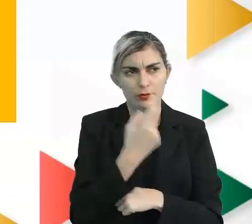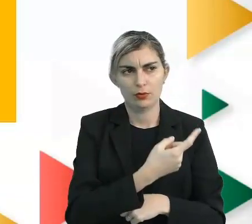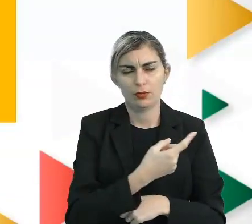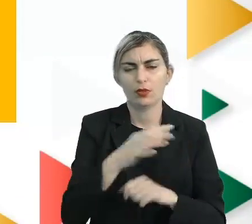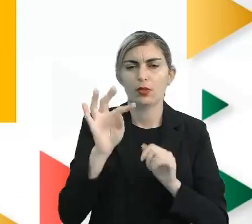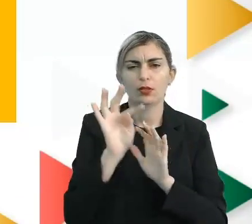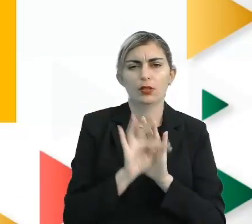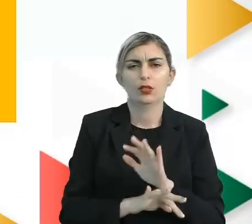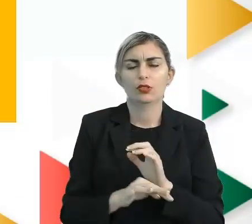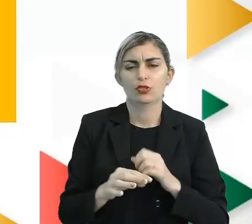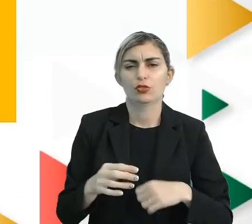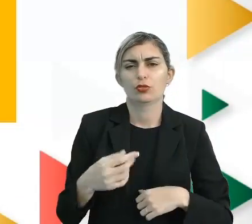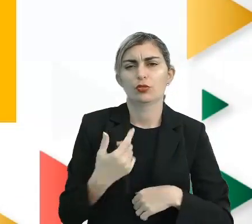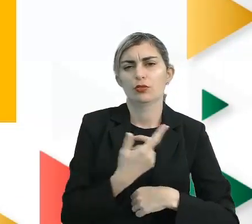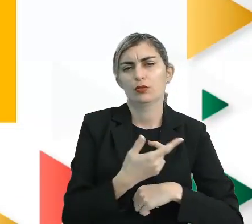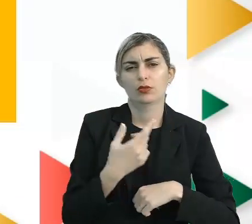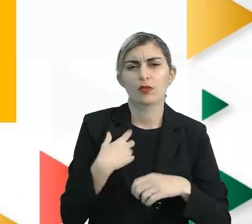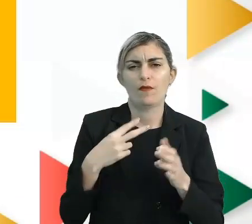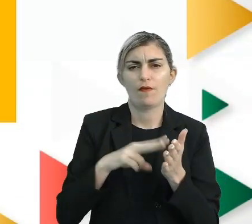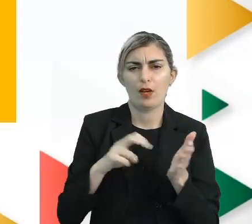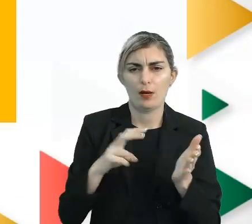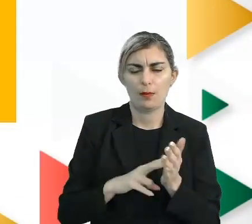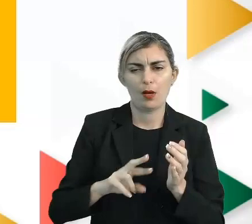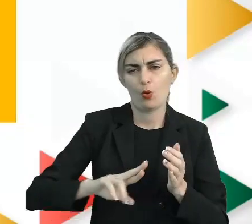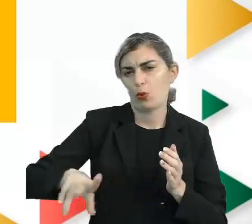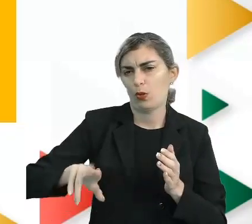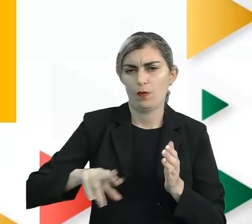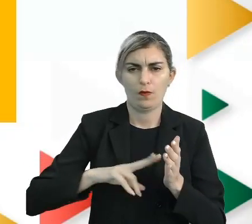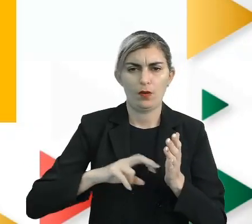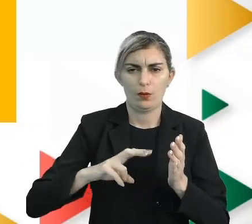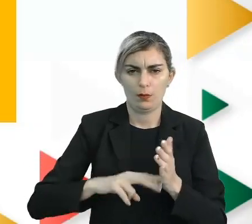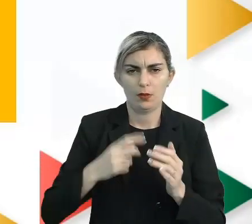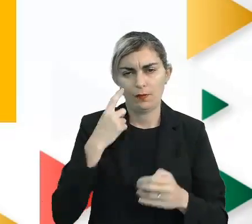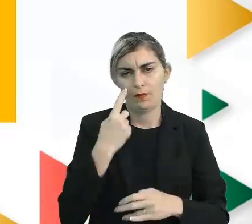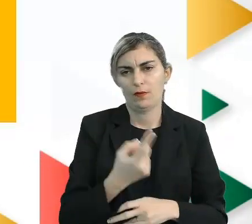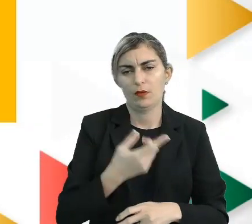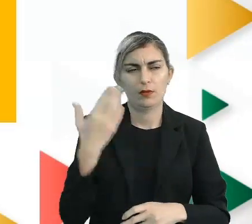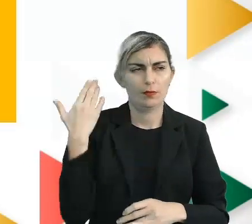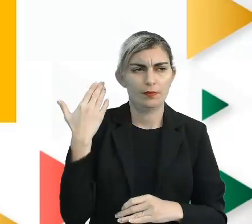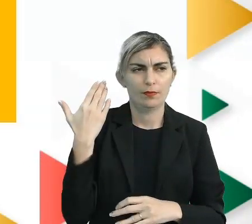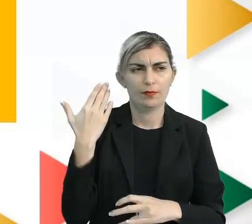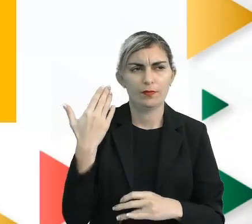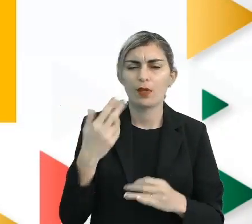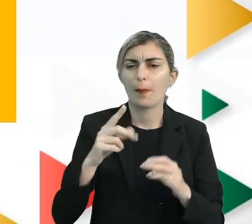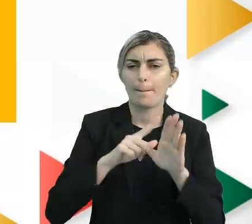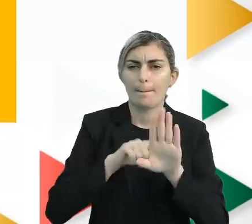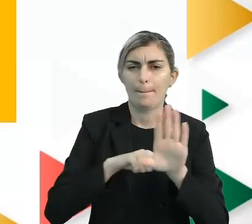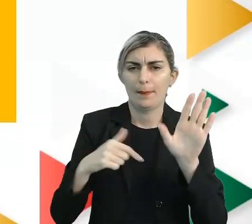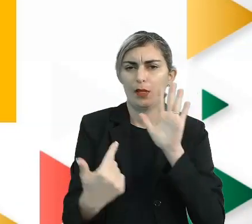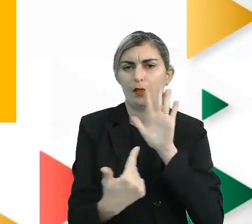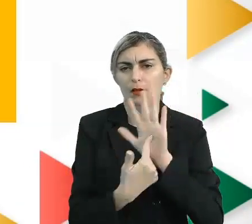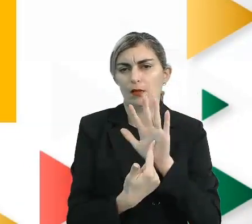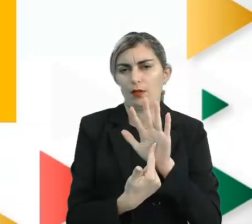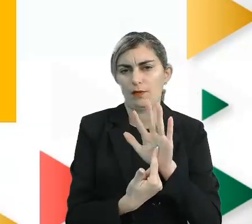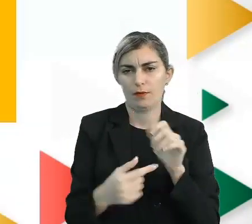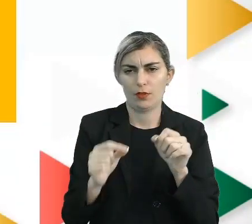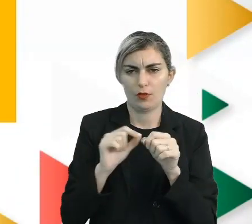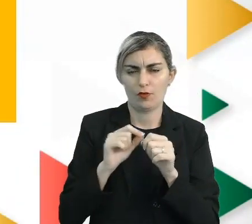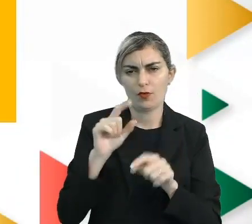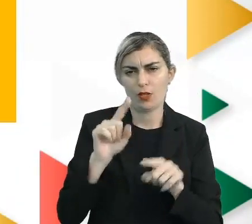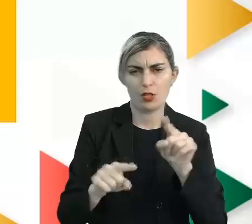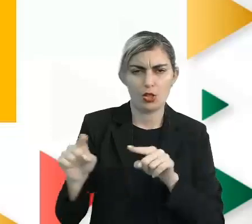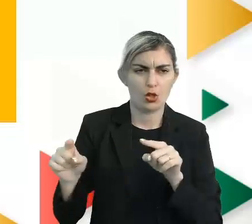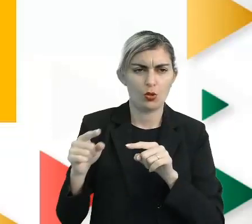um texto misto, né, que é o elemento verbal e não verbal, como o anterior. E veja só o seguinte: olha a metáfora que se faz aí. O nível